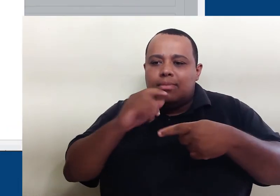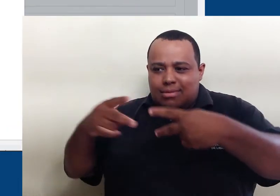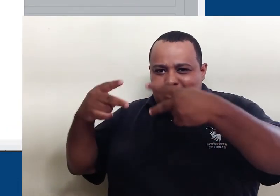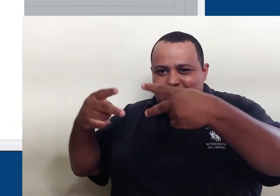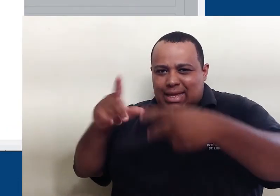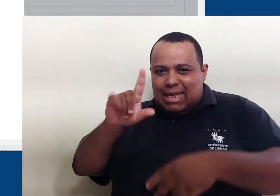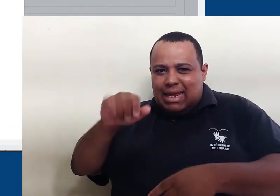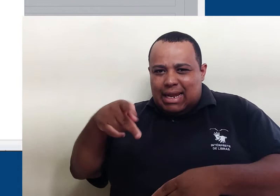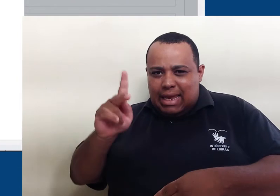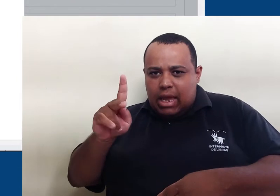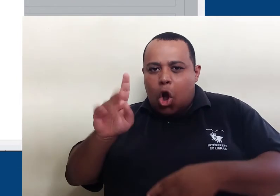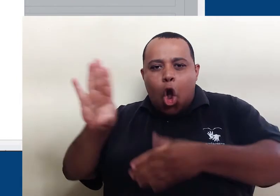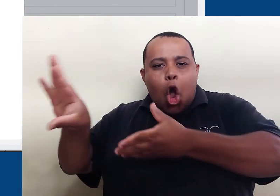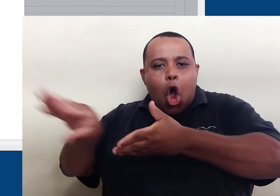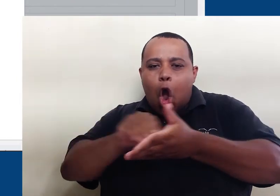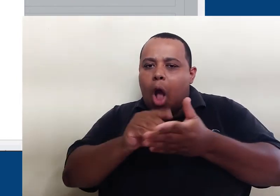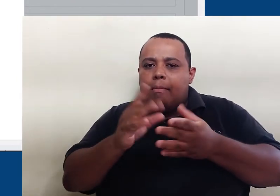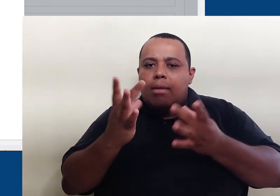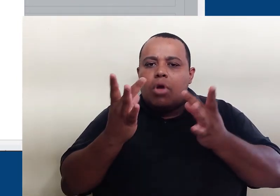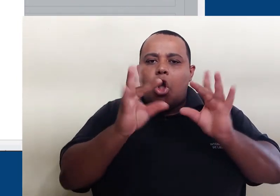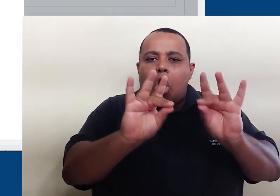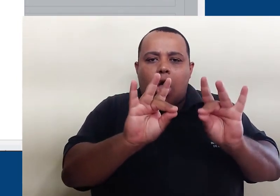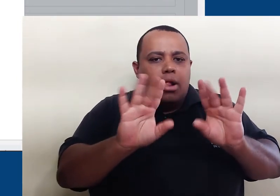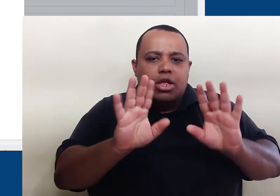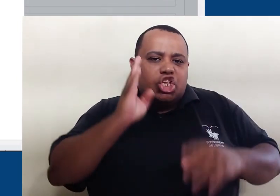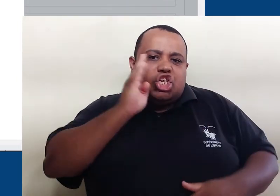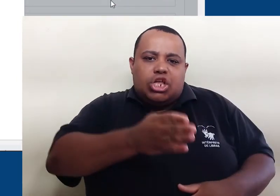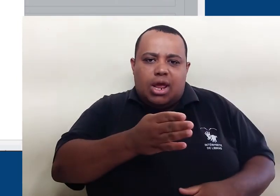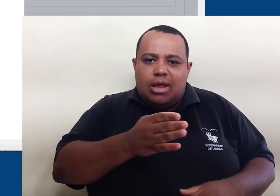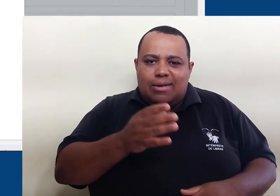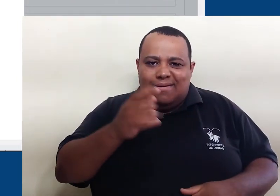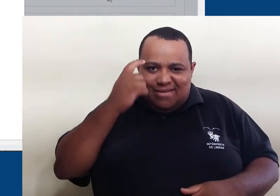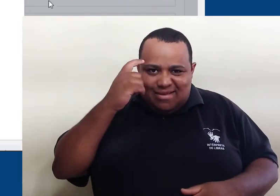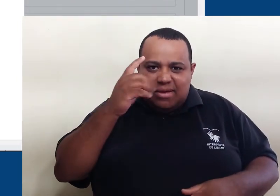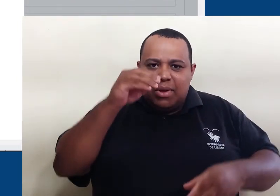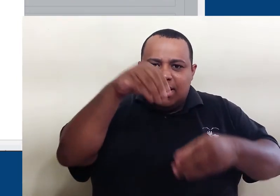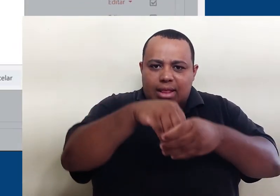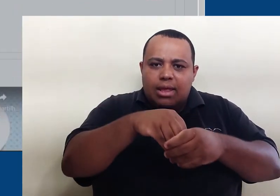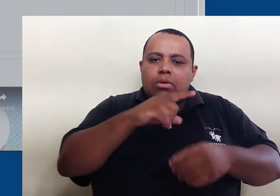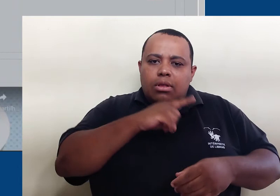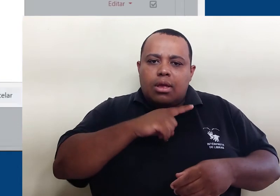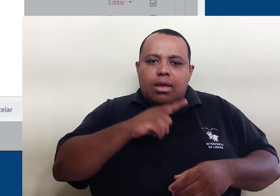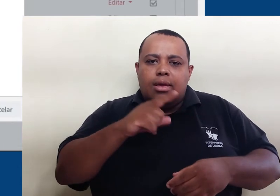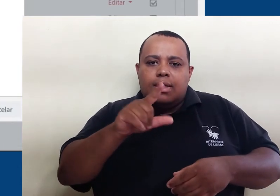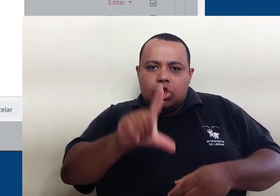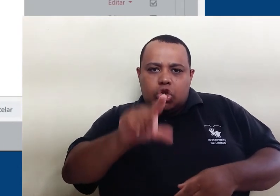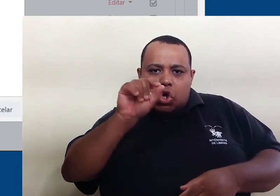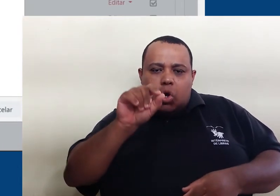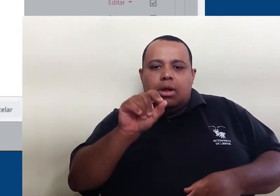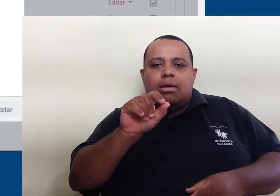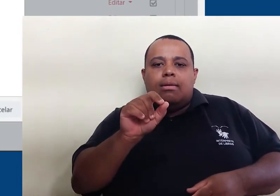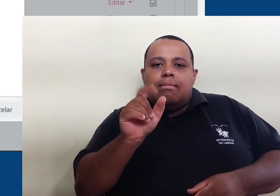o link do vídeo mesmo direto, que ele vai lá pro YouTube. Que aí você abaixa aqui, vai lá em adicionar atividade ou recurso, abaixa